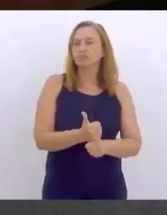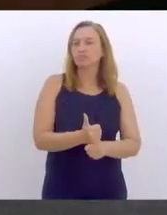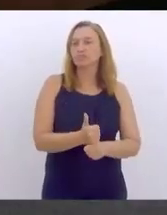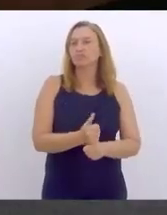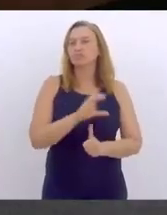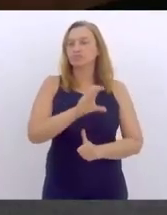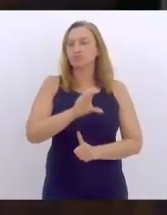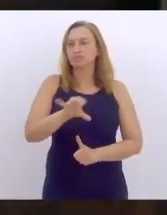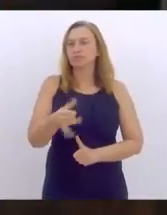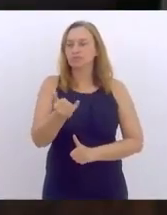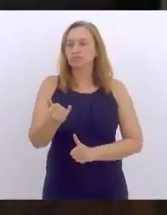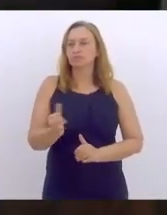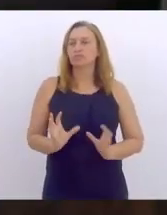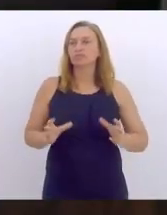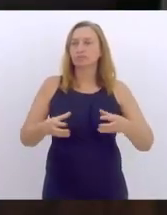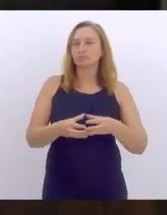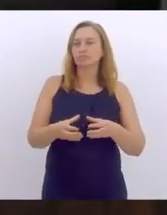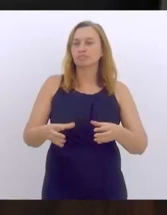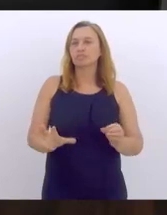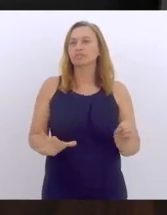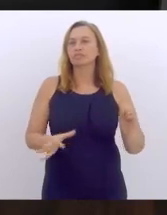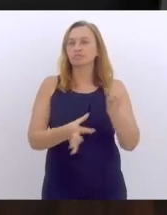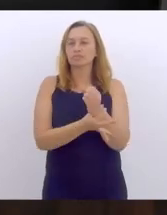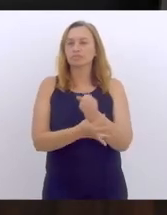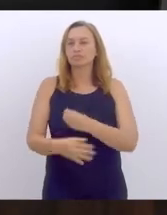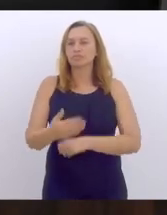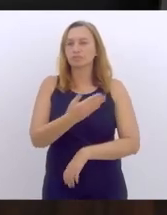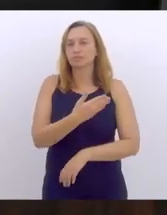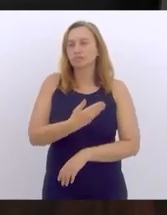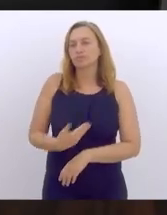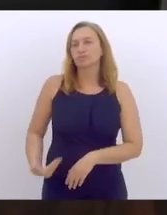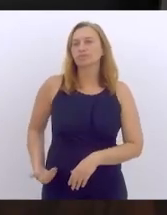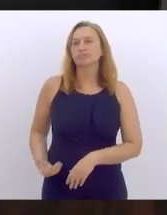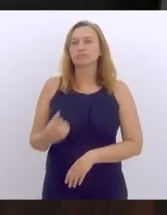CCJ. Pela Comissão de Segurança Pública, Coronel Salema.